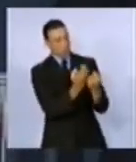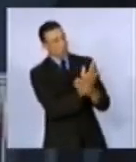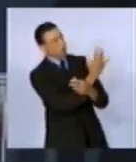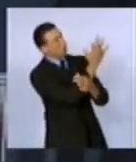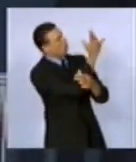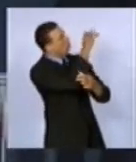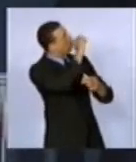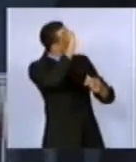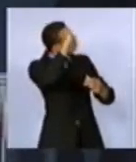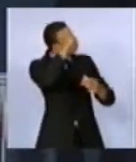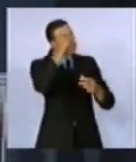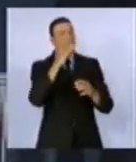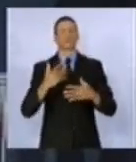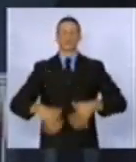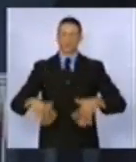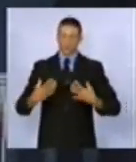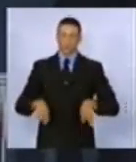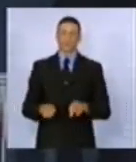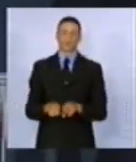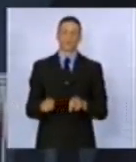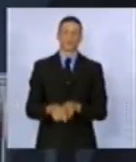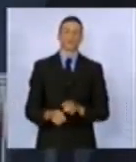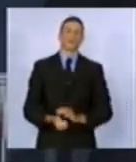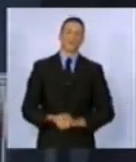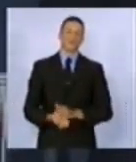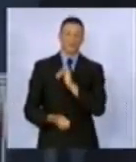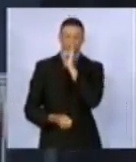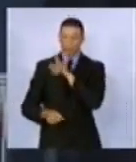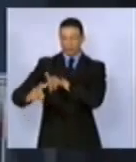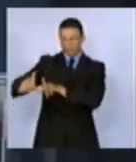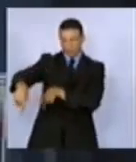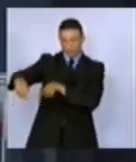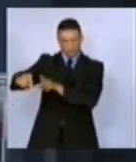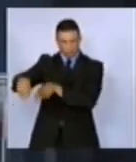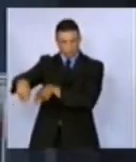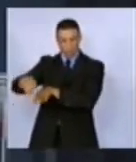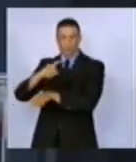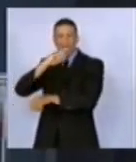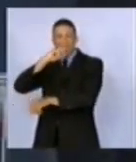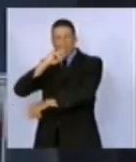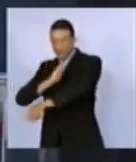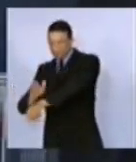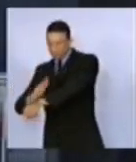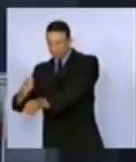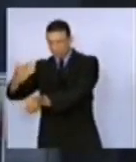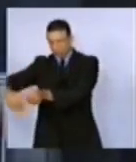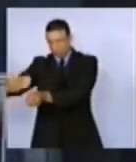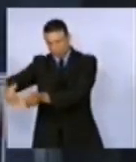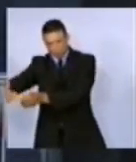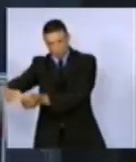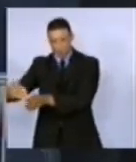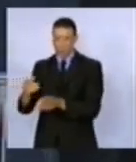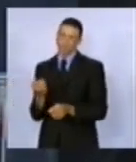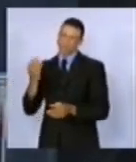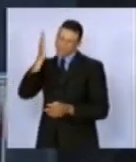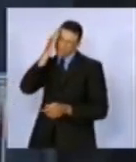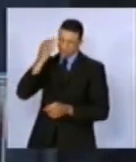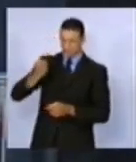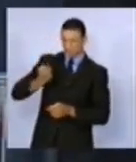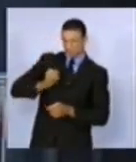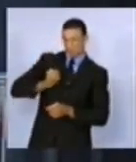colhedoras necessárias para se conseguir fazer Aita de cana crua no Estado de São Paulo a gente sabe que esse número tá um pouquinho